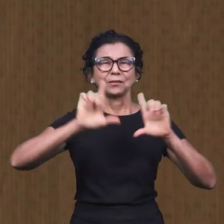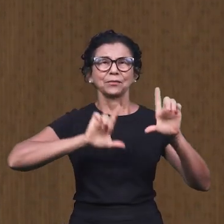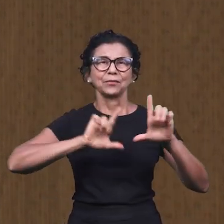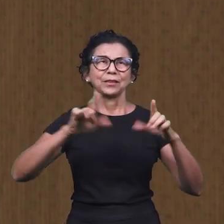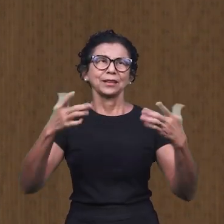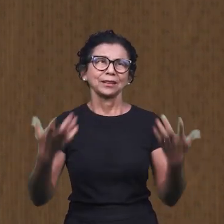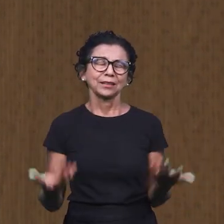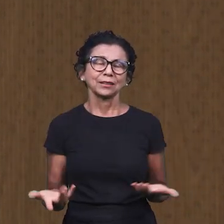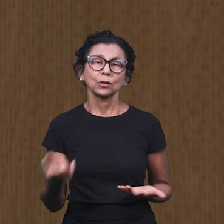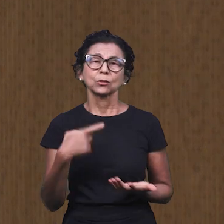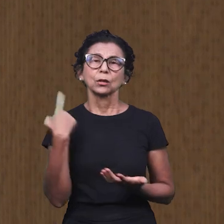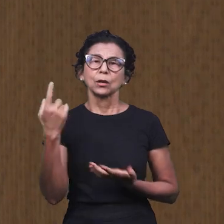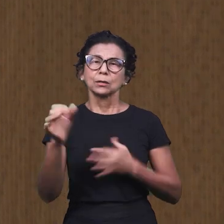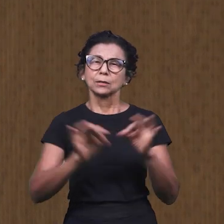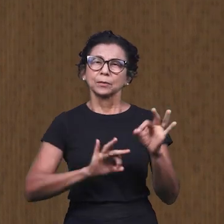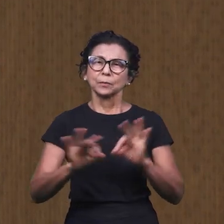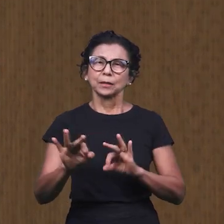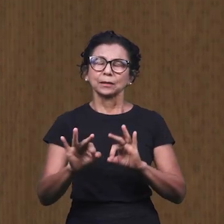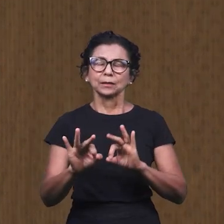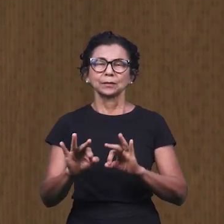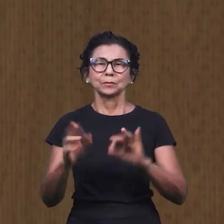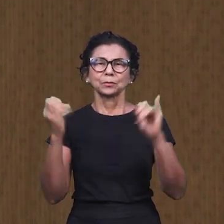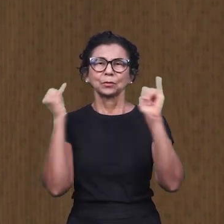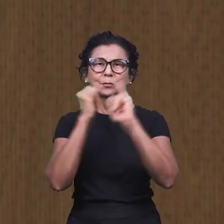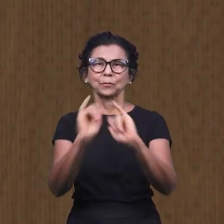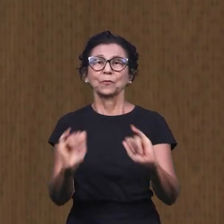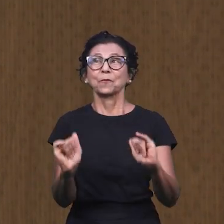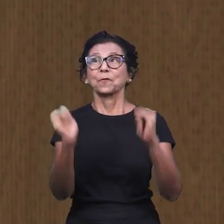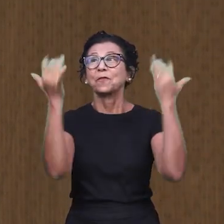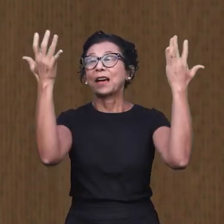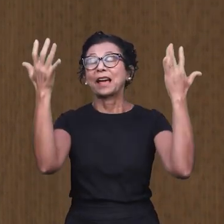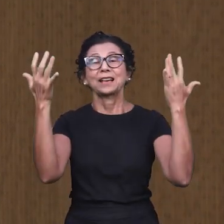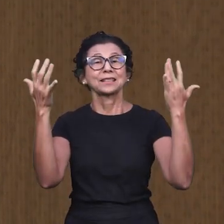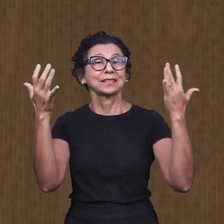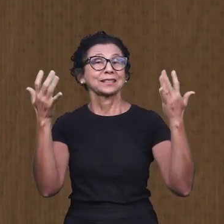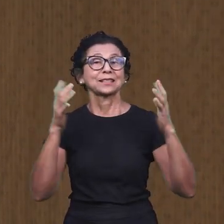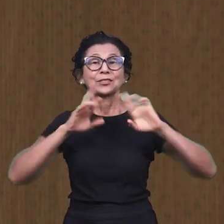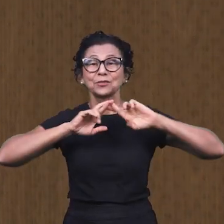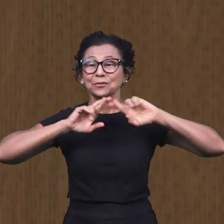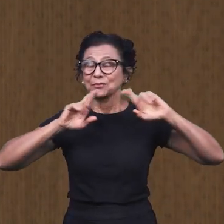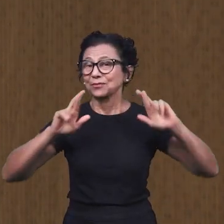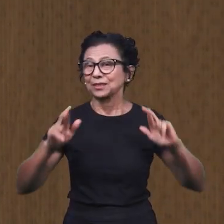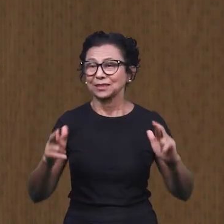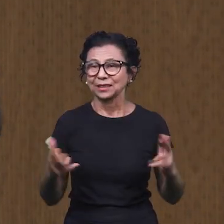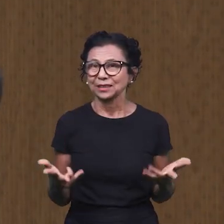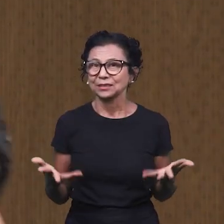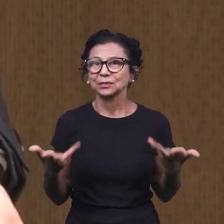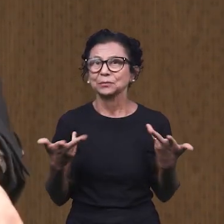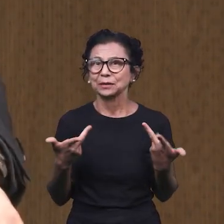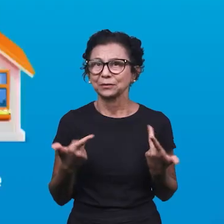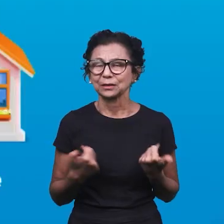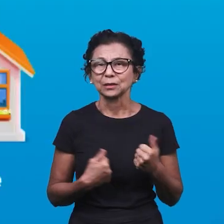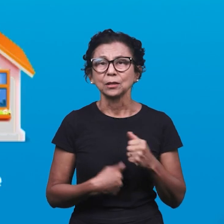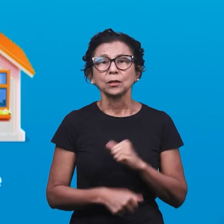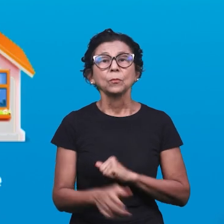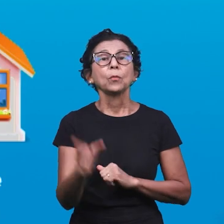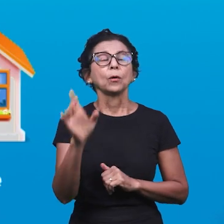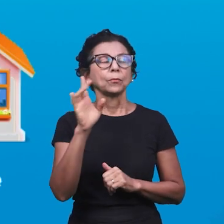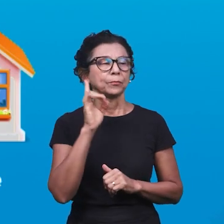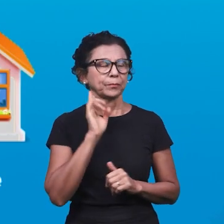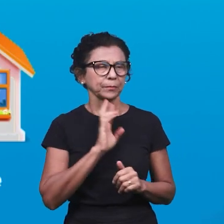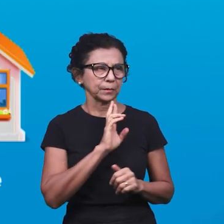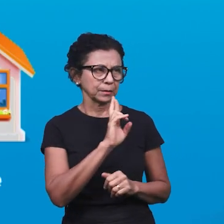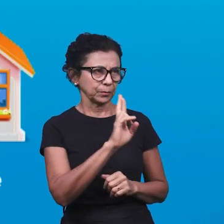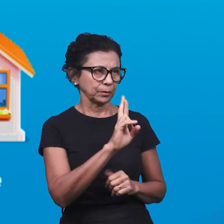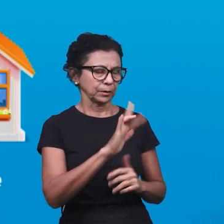que quer dizer que é um sinal aberto por satélite. Qual a diferença? Na TV aberta do Brasil, a